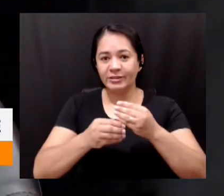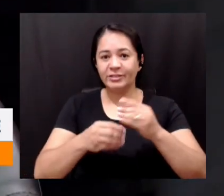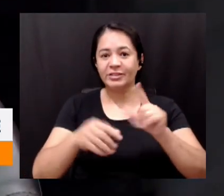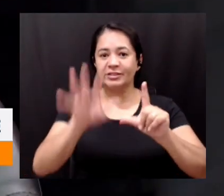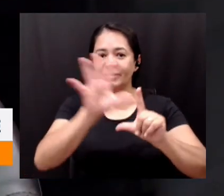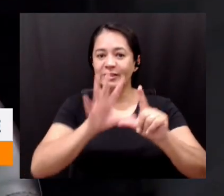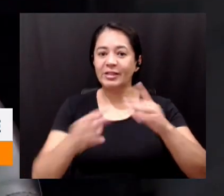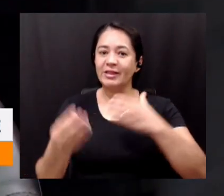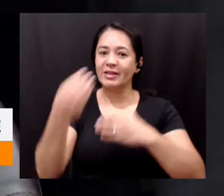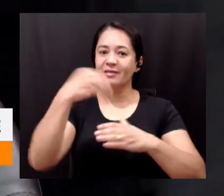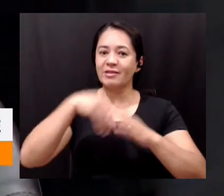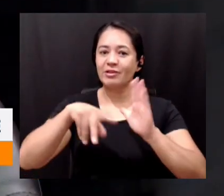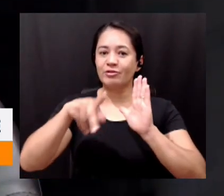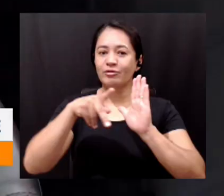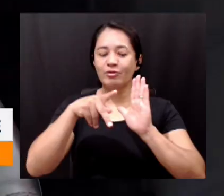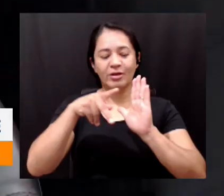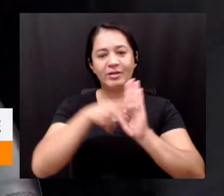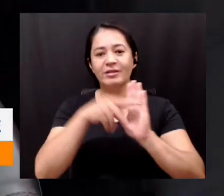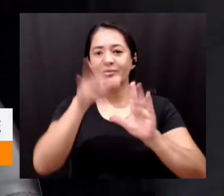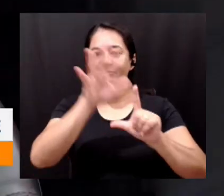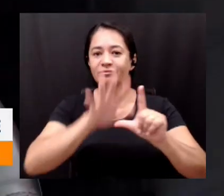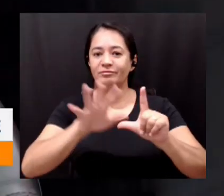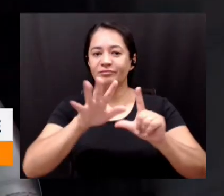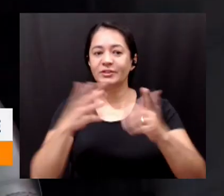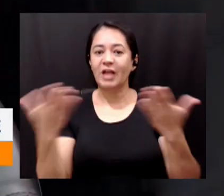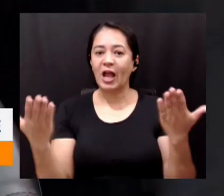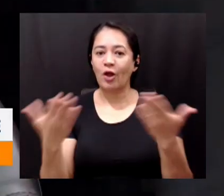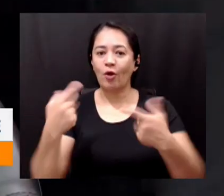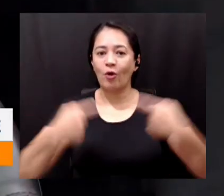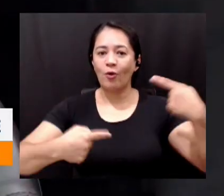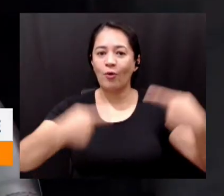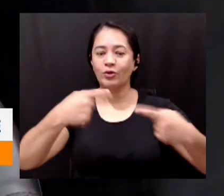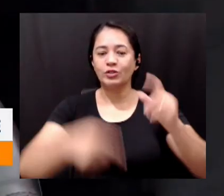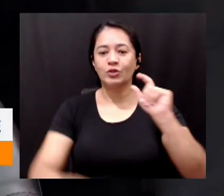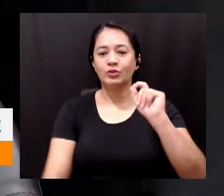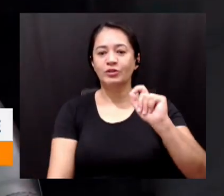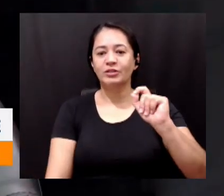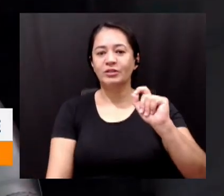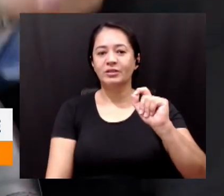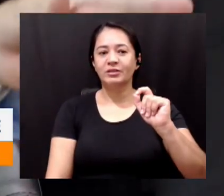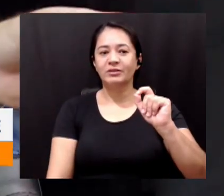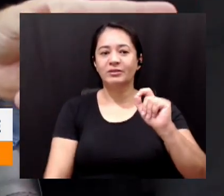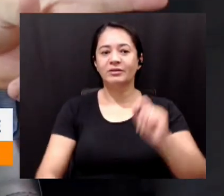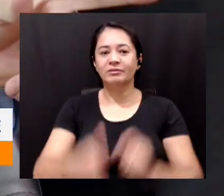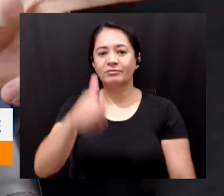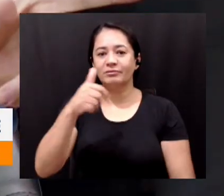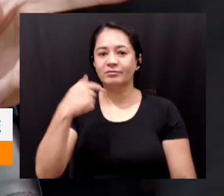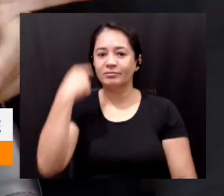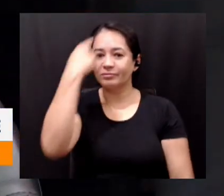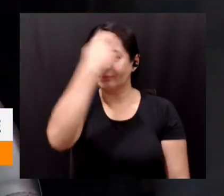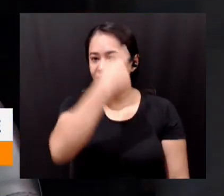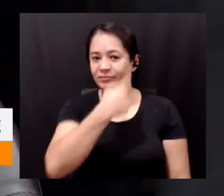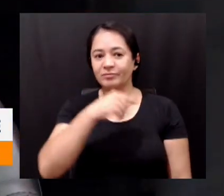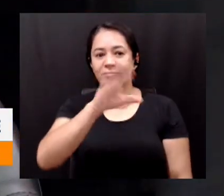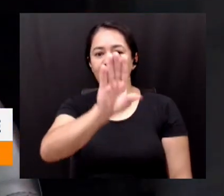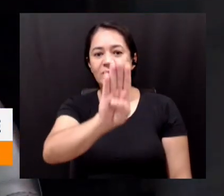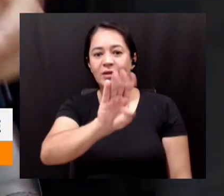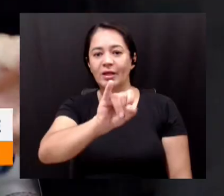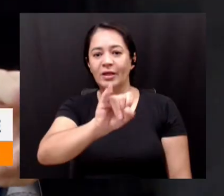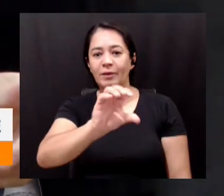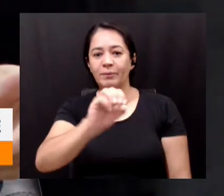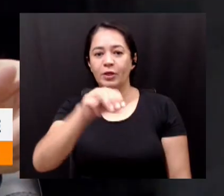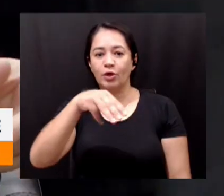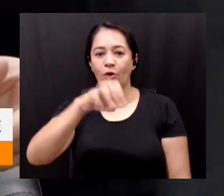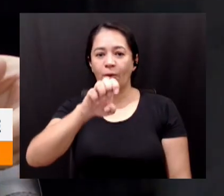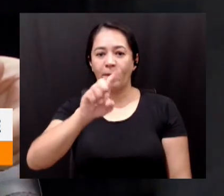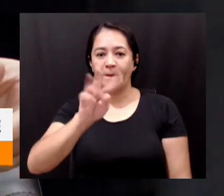Inclusive, estão se discutindo agora a questão da biometria facial, que aí você já vai Importante. inserir num outro espectro,